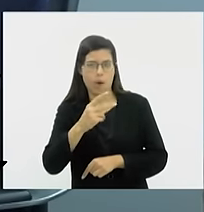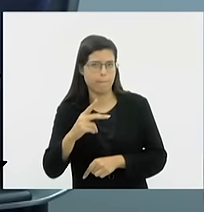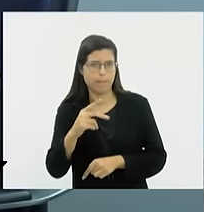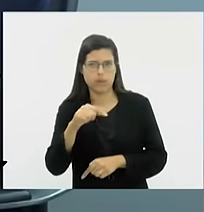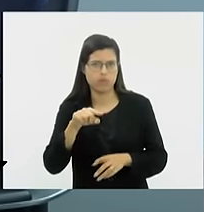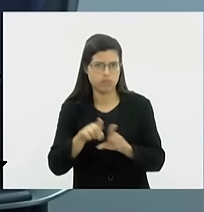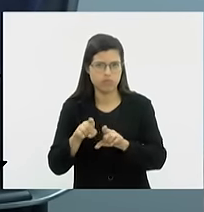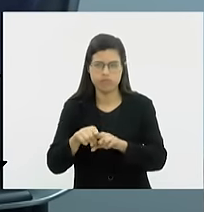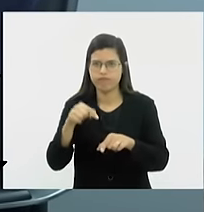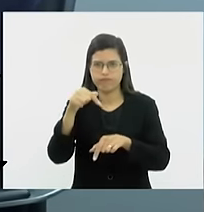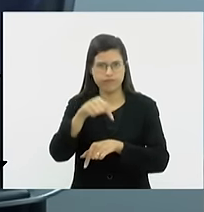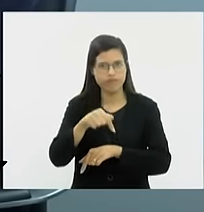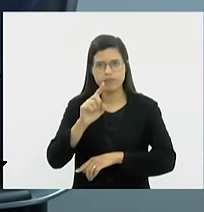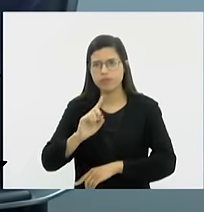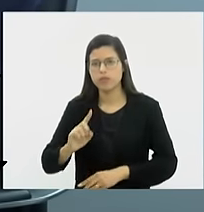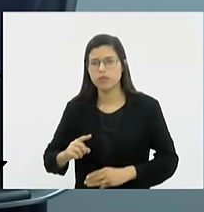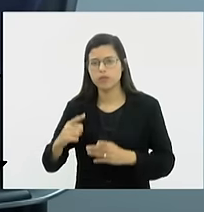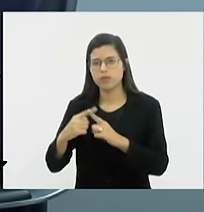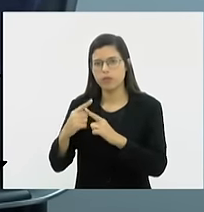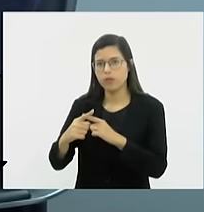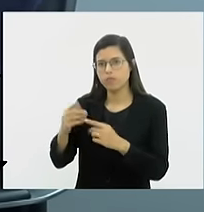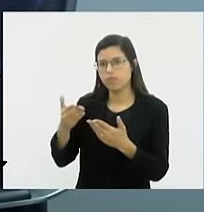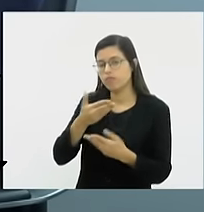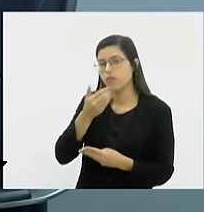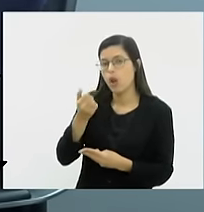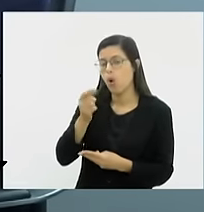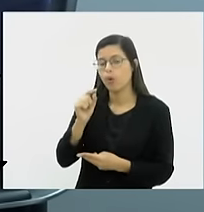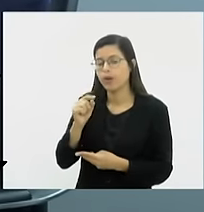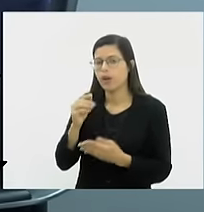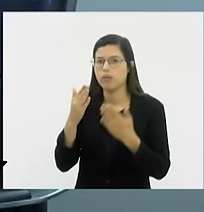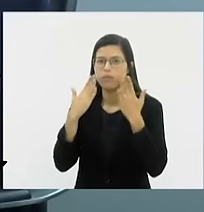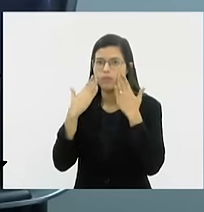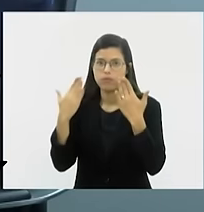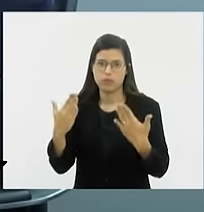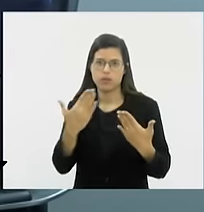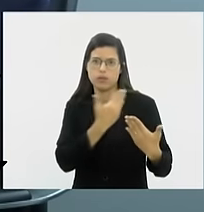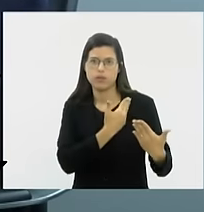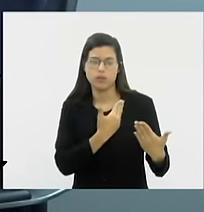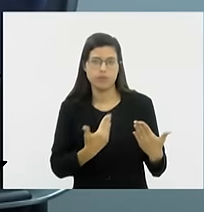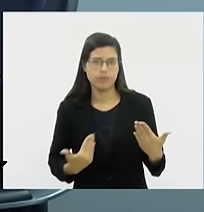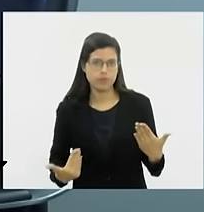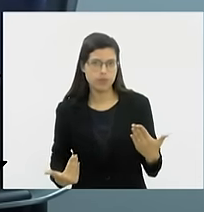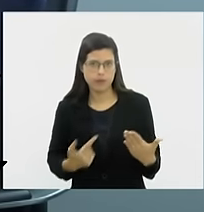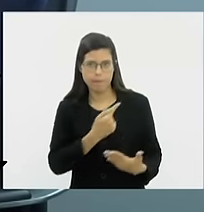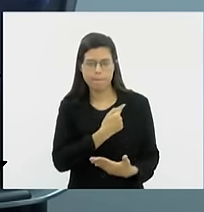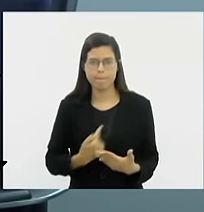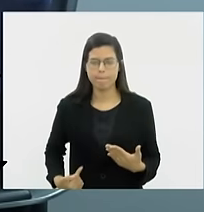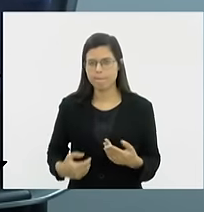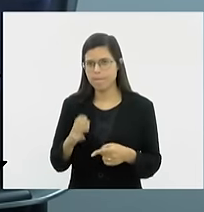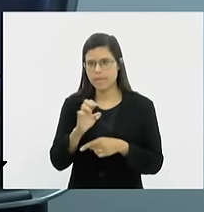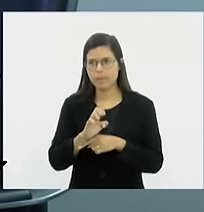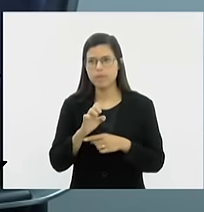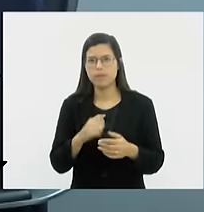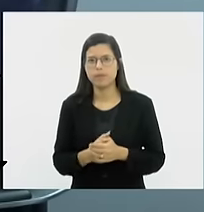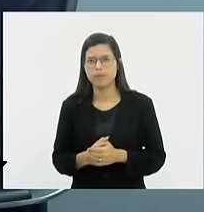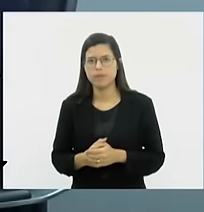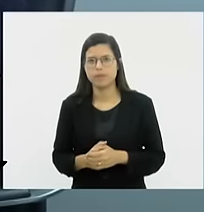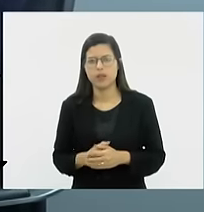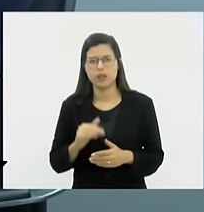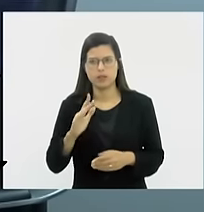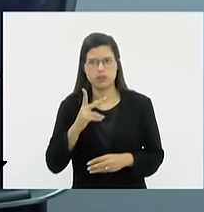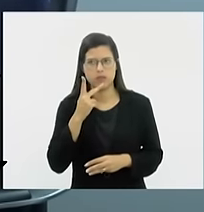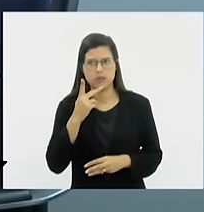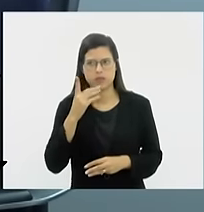conveniente expor o governo do Estado. Então, a partir do momento que a gente já reconheceu aqui deputado Marcelo Dino,